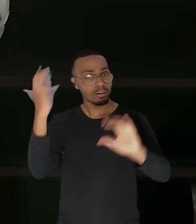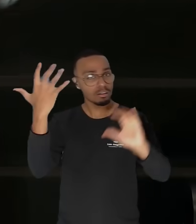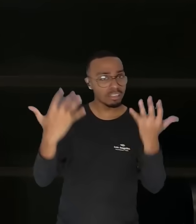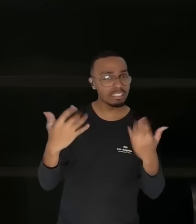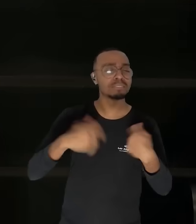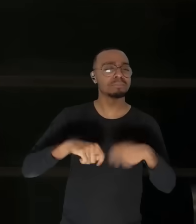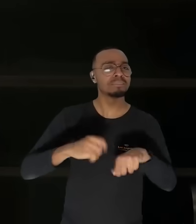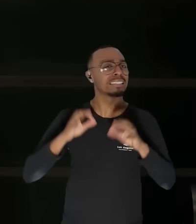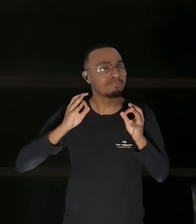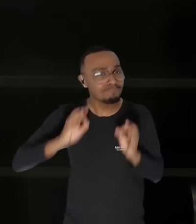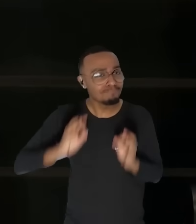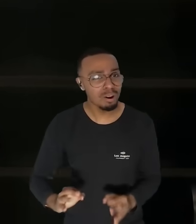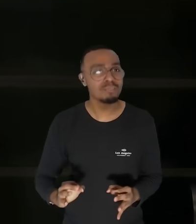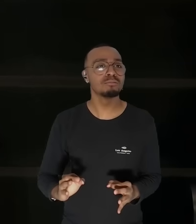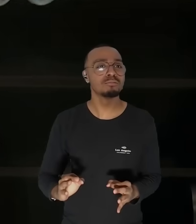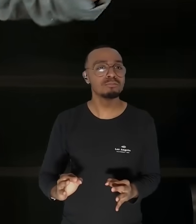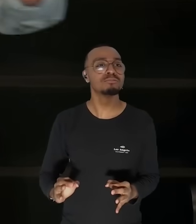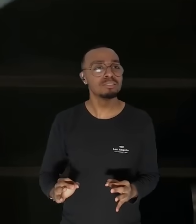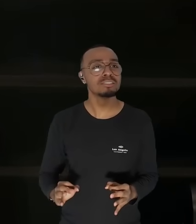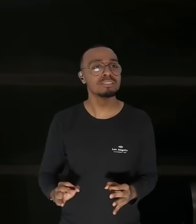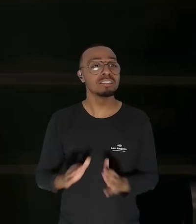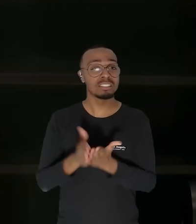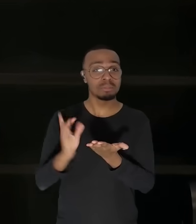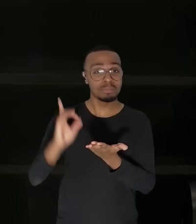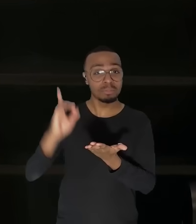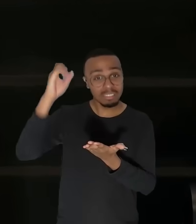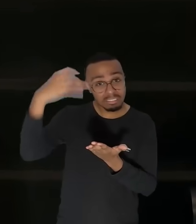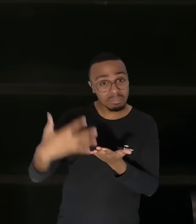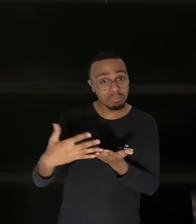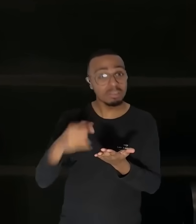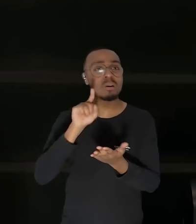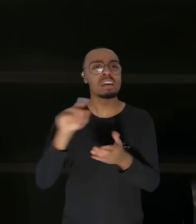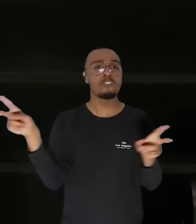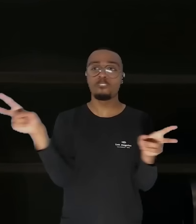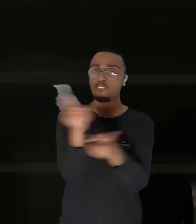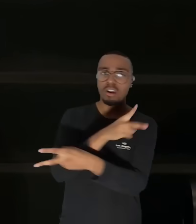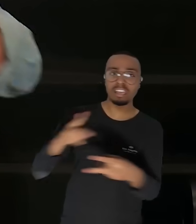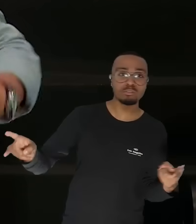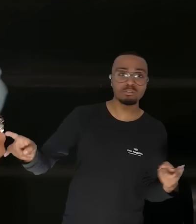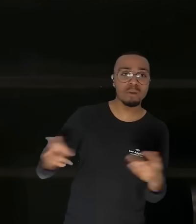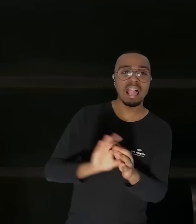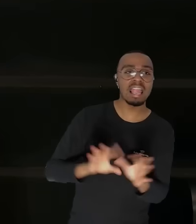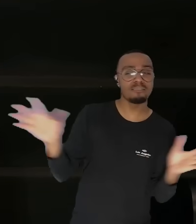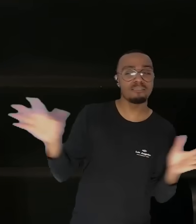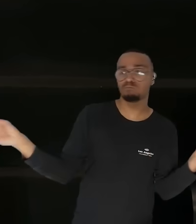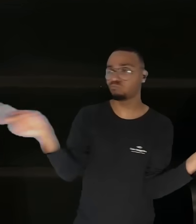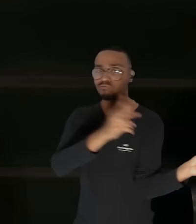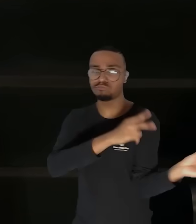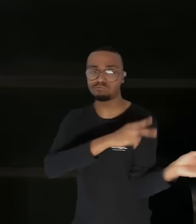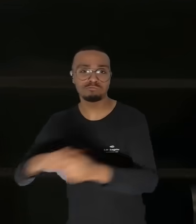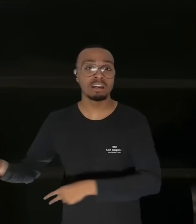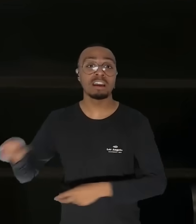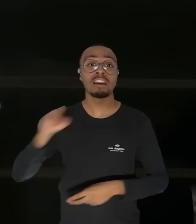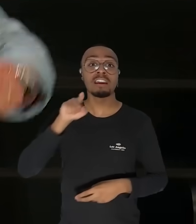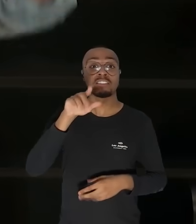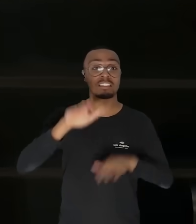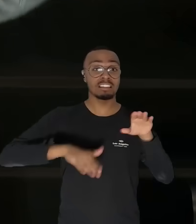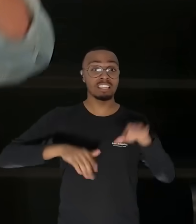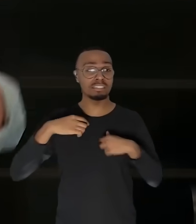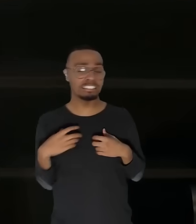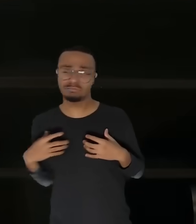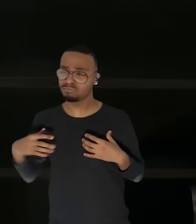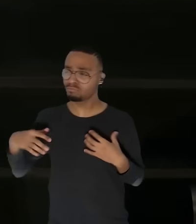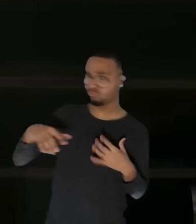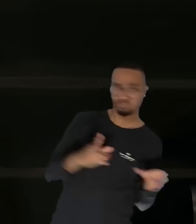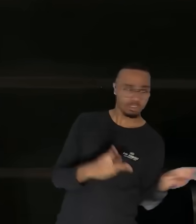Bíblia diz que o vento sopra como quer. E eu sei que muitos que estão me assistindo agora estão arrebentados nesse final de ano porque